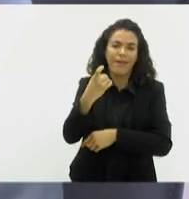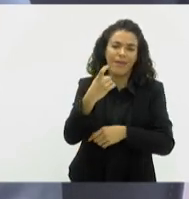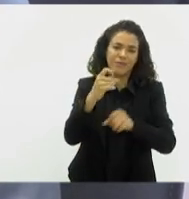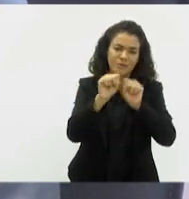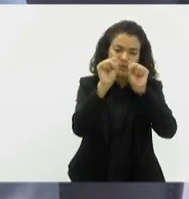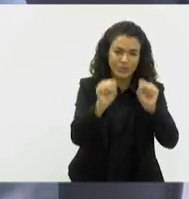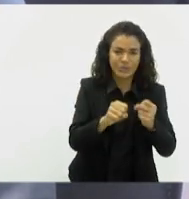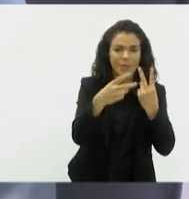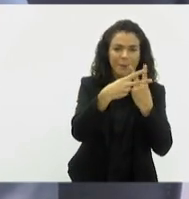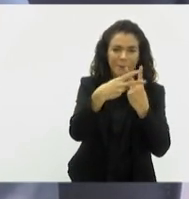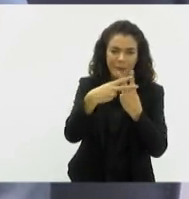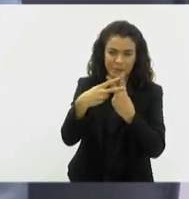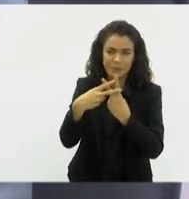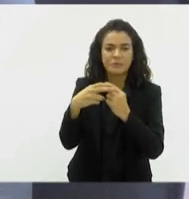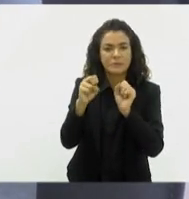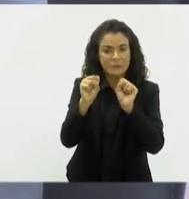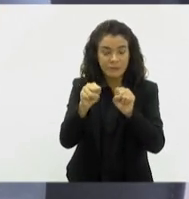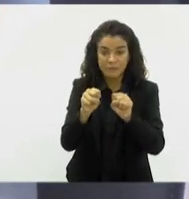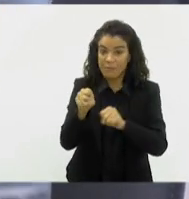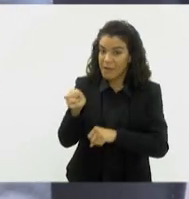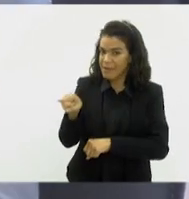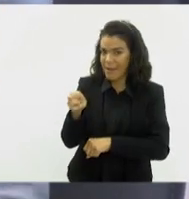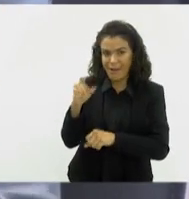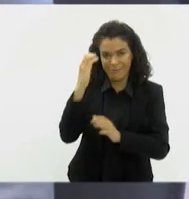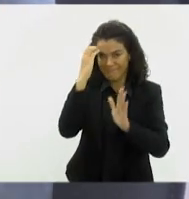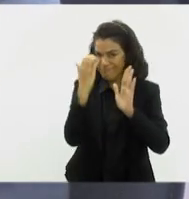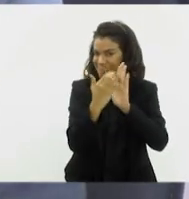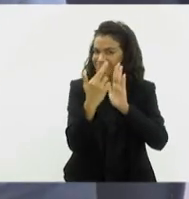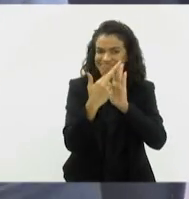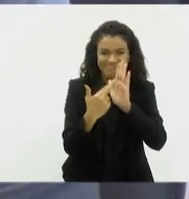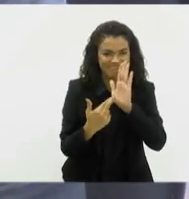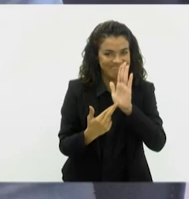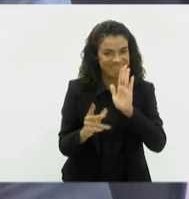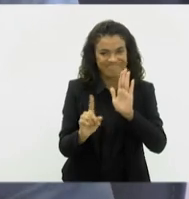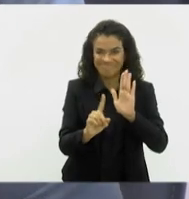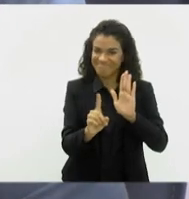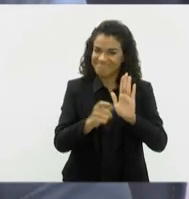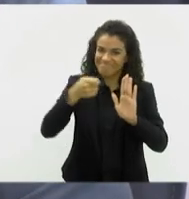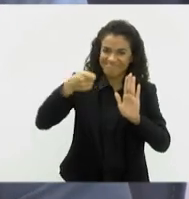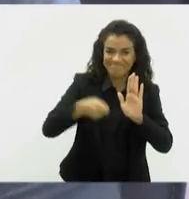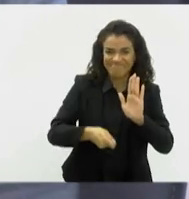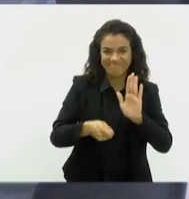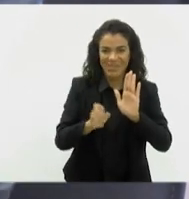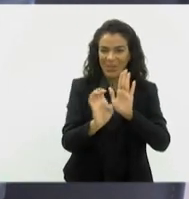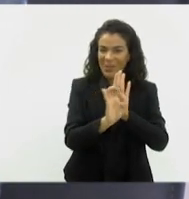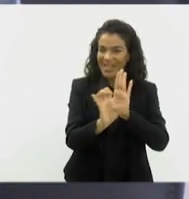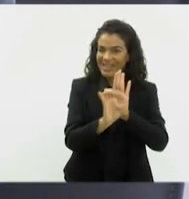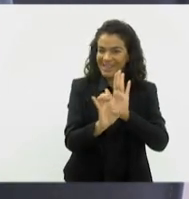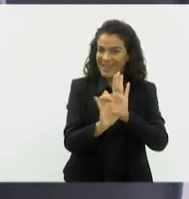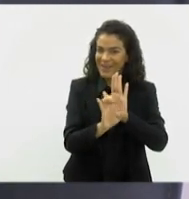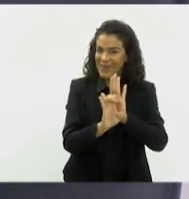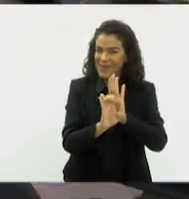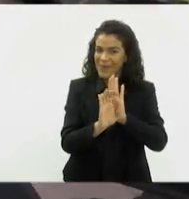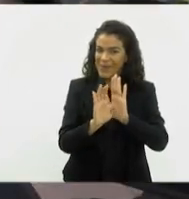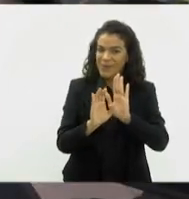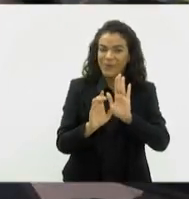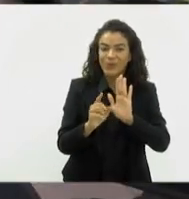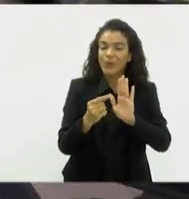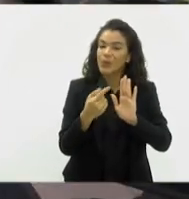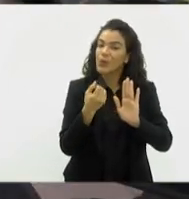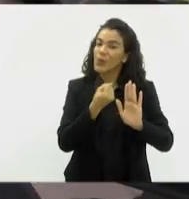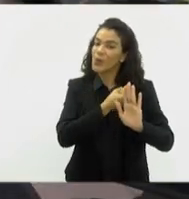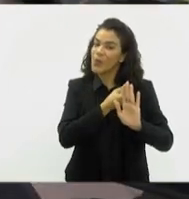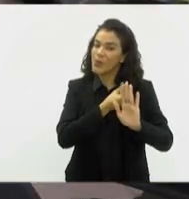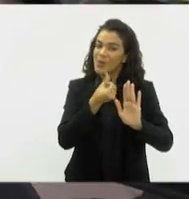não cumpriu o requisito da exigência do edital, mais especificamente no item que eu apontei aqui,